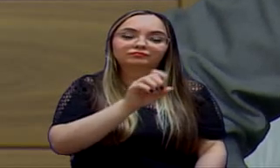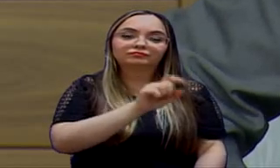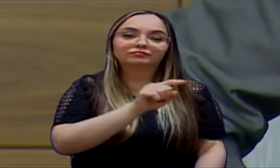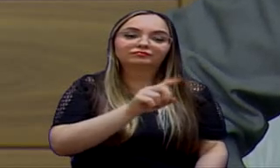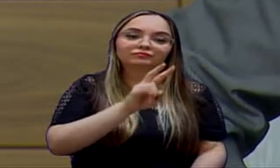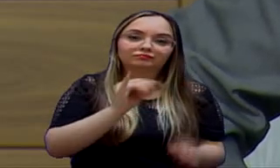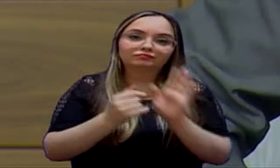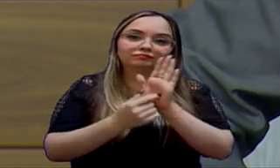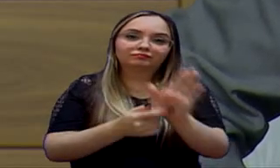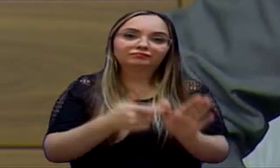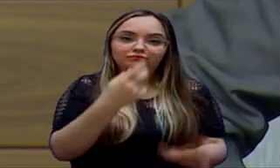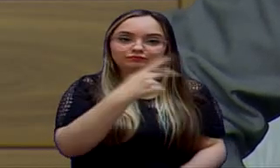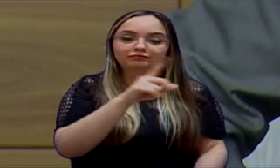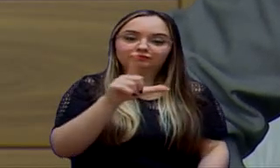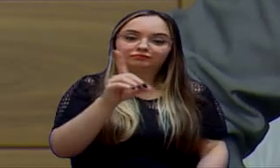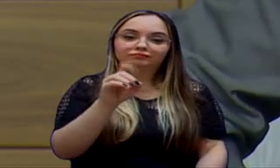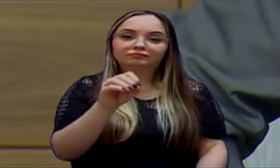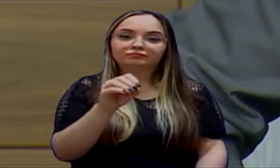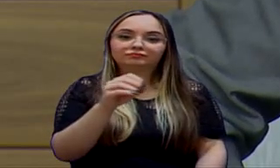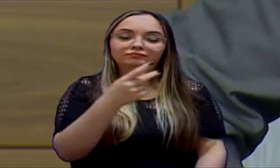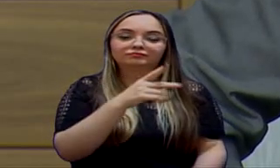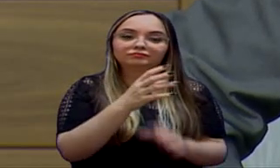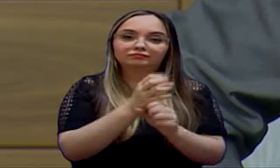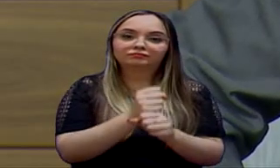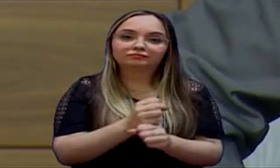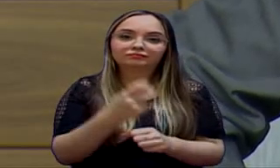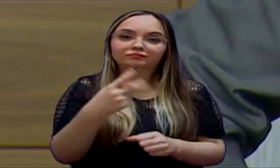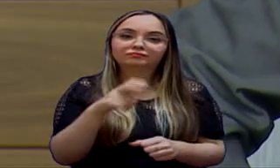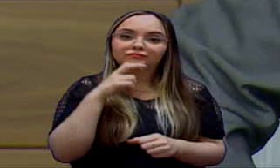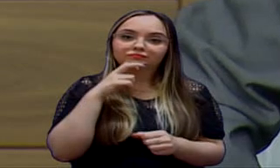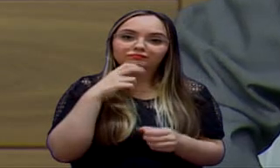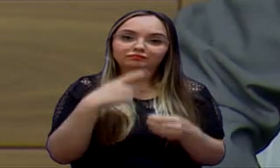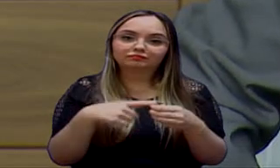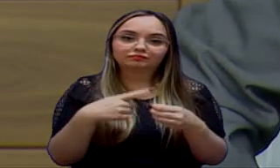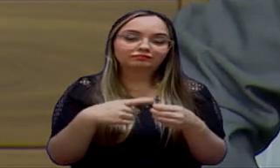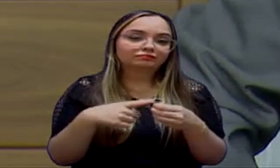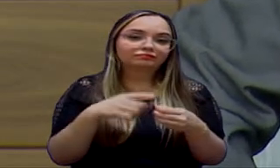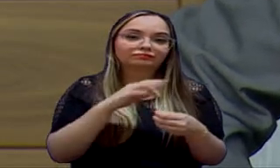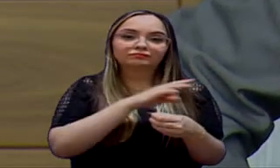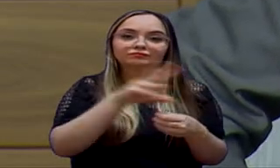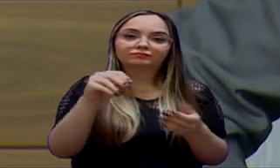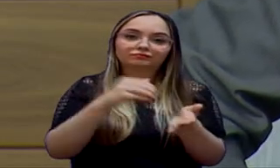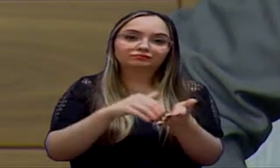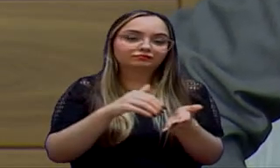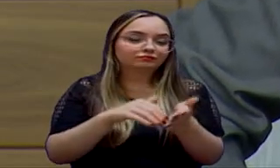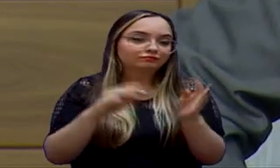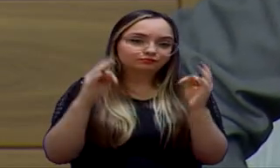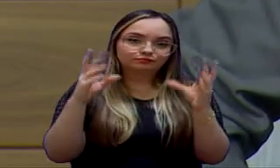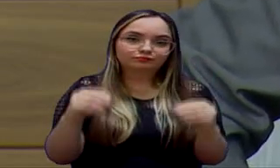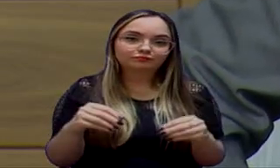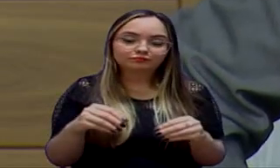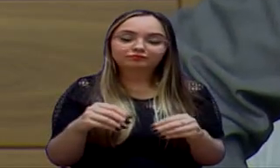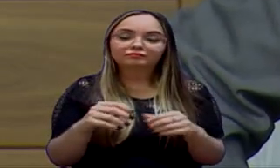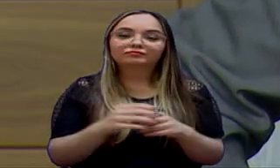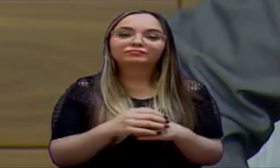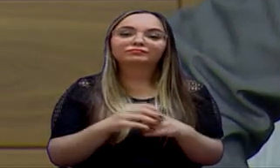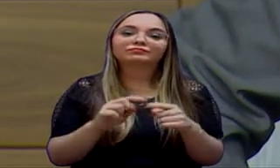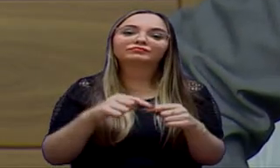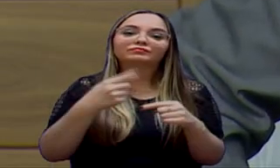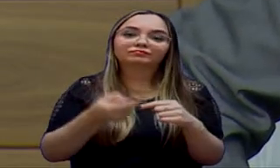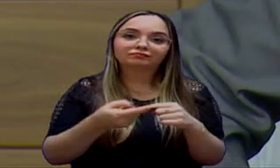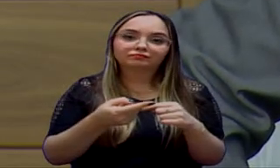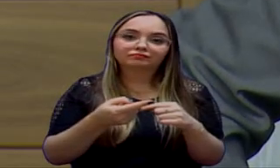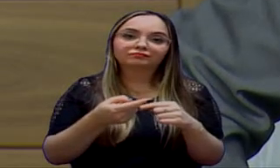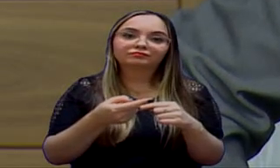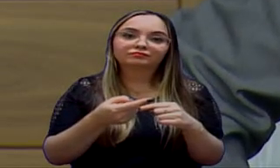LDO do orçamento do município de Sorocaba né de toda secretarias de todas as áreas e depois também